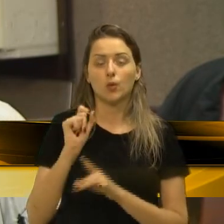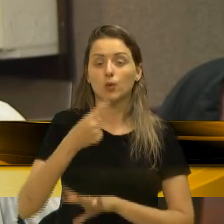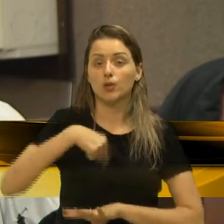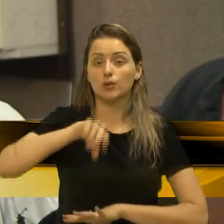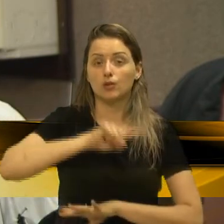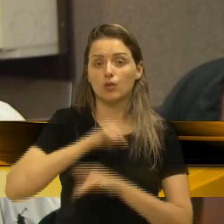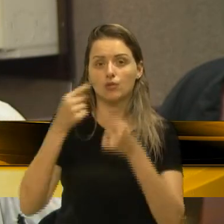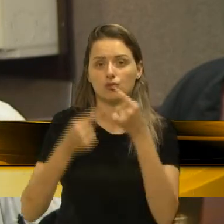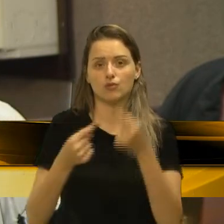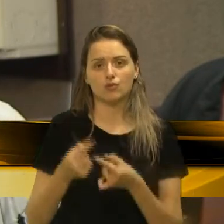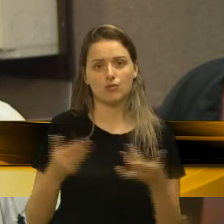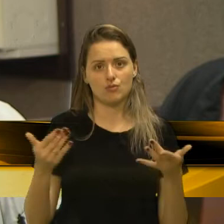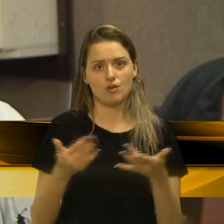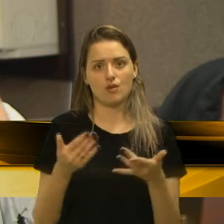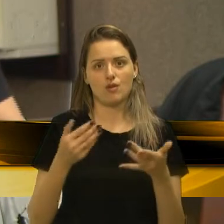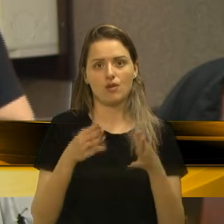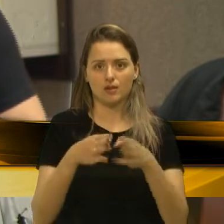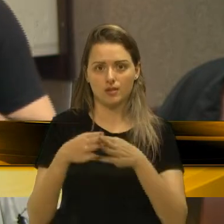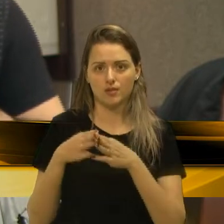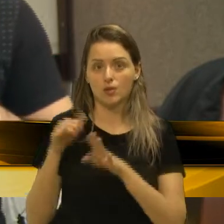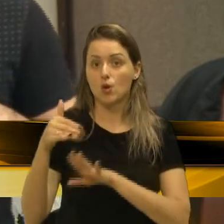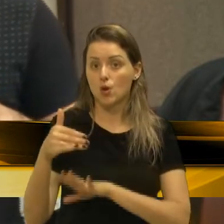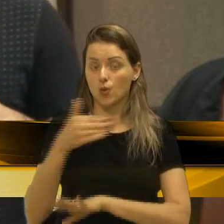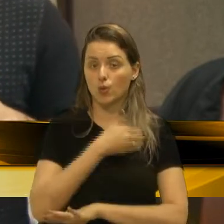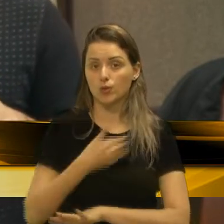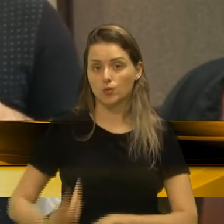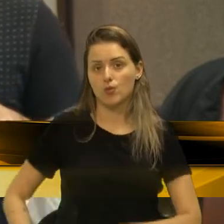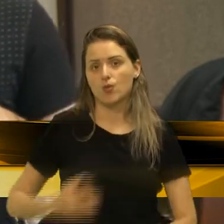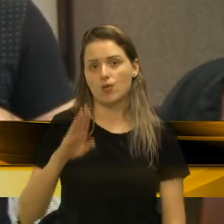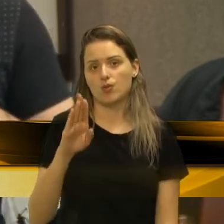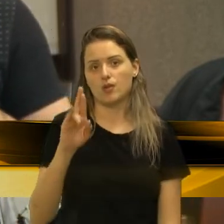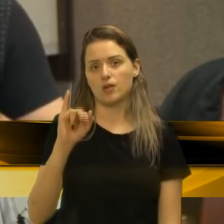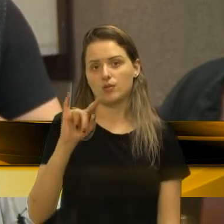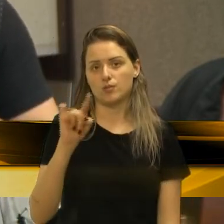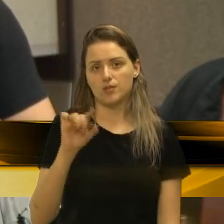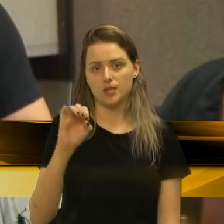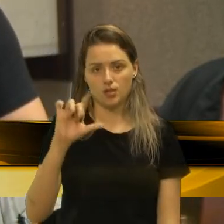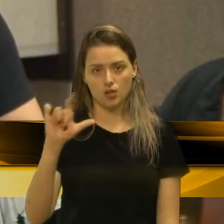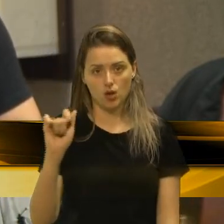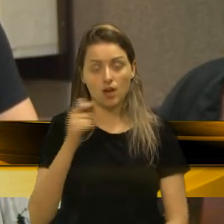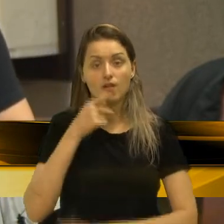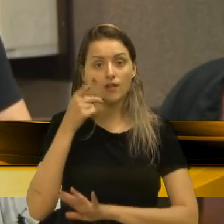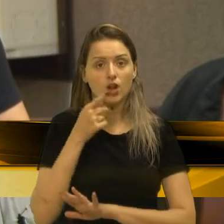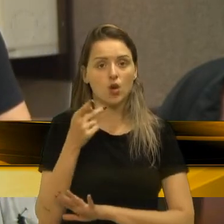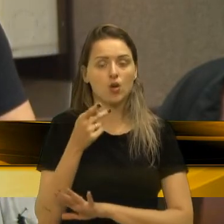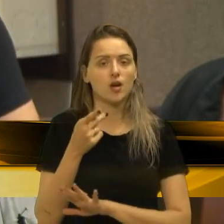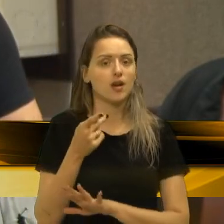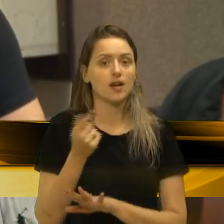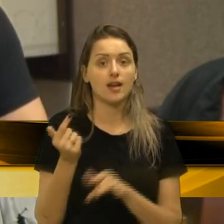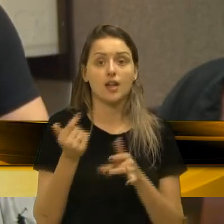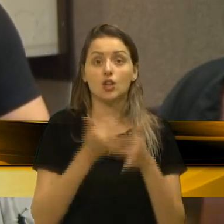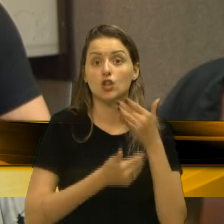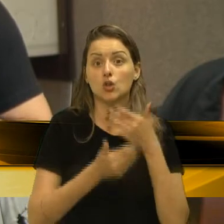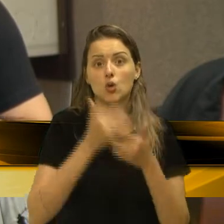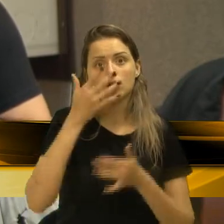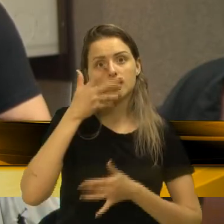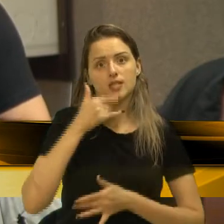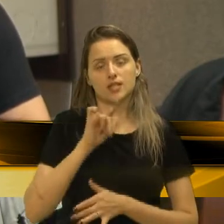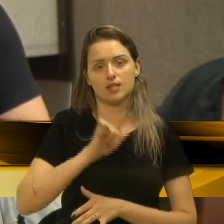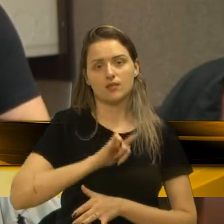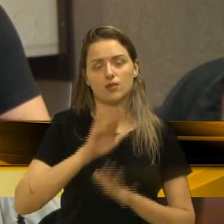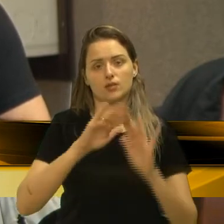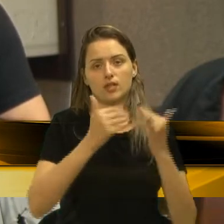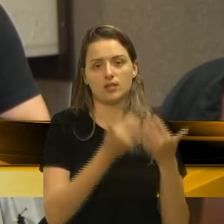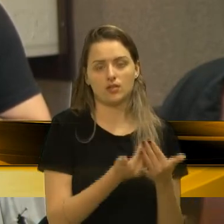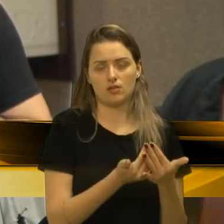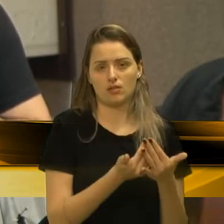debatendo nessa moção. Quando o Brizola foi governador do nosso estado, ele disse que nenhuma criança ficará sem escola. E aí foram